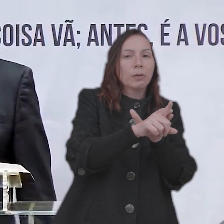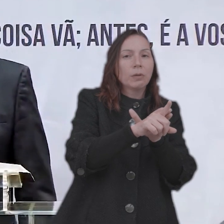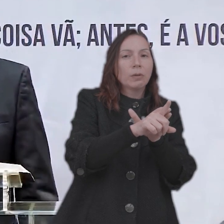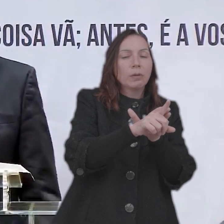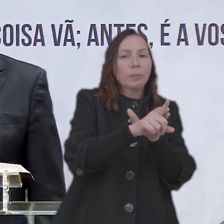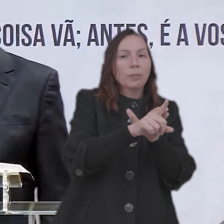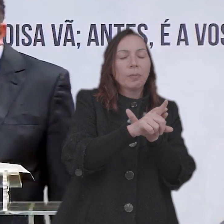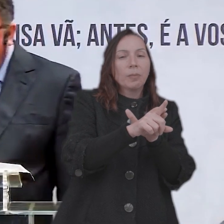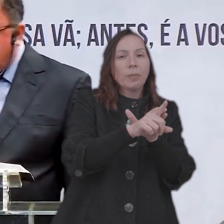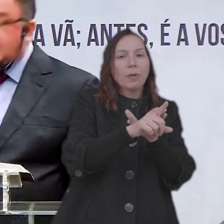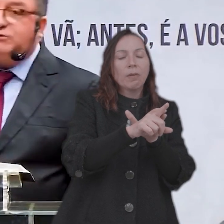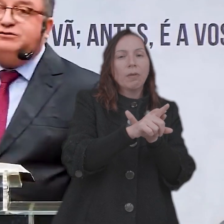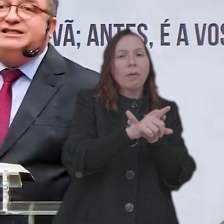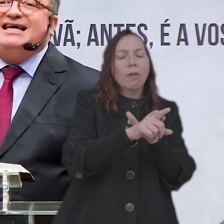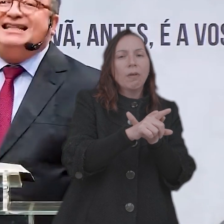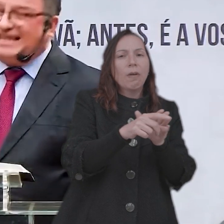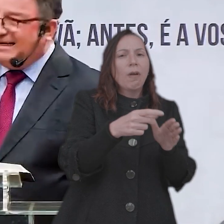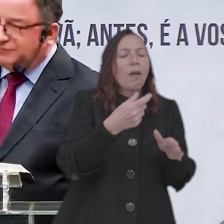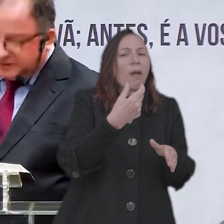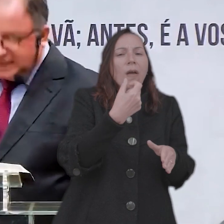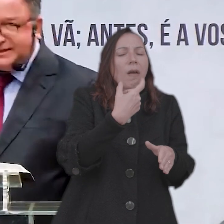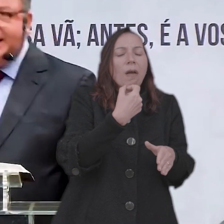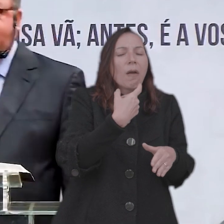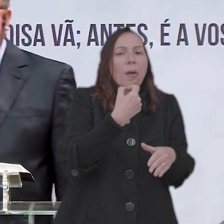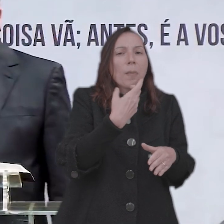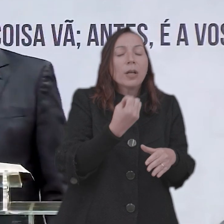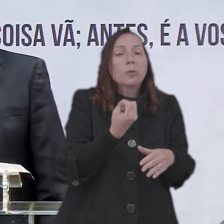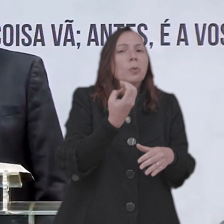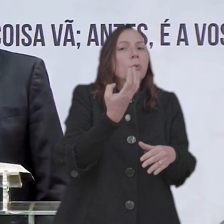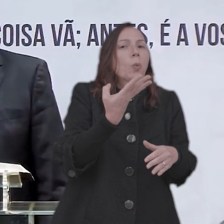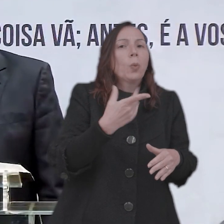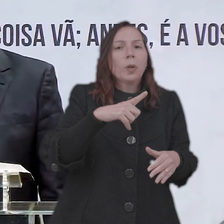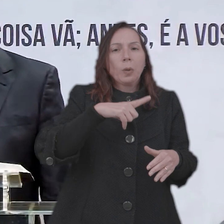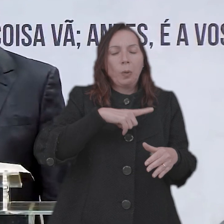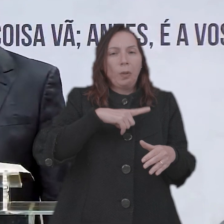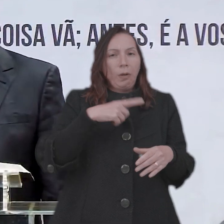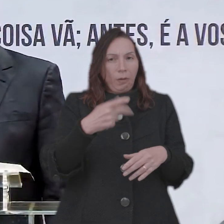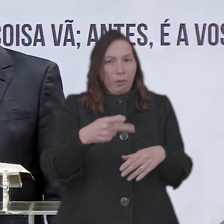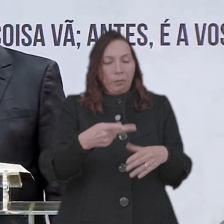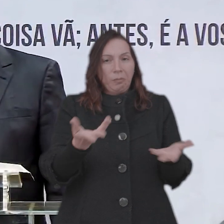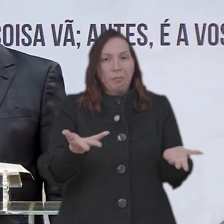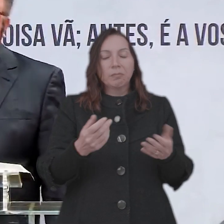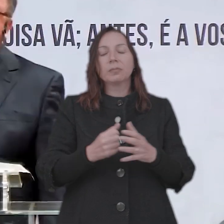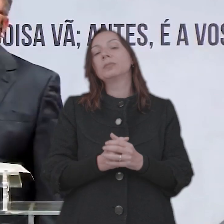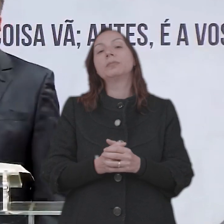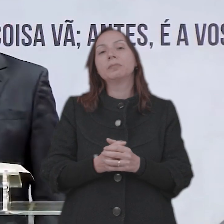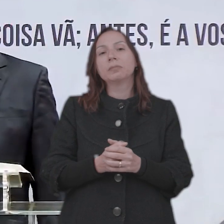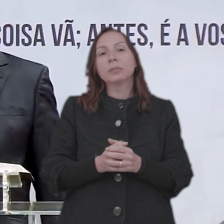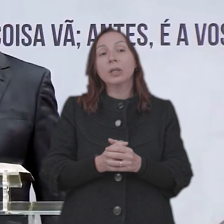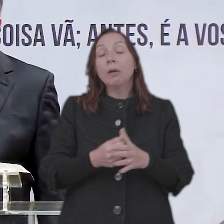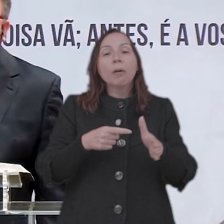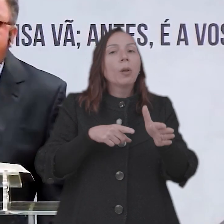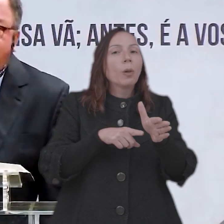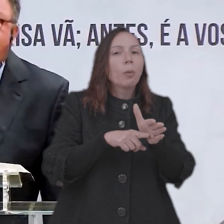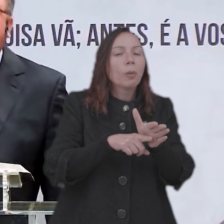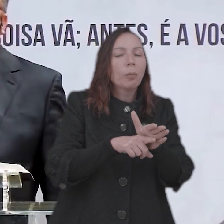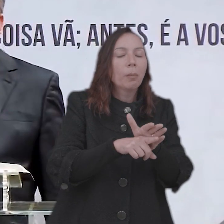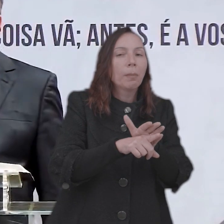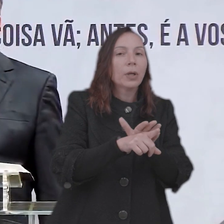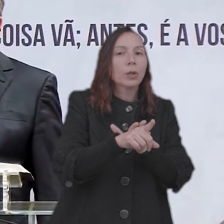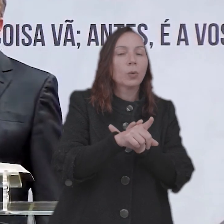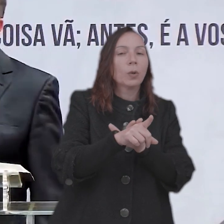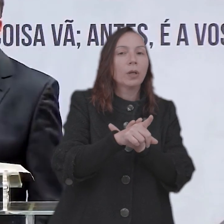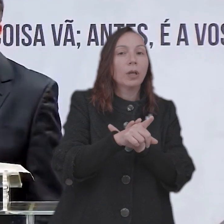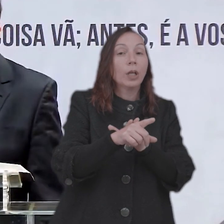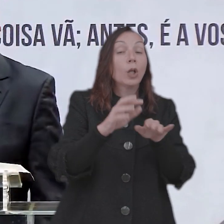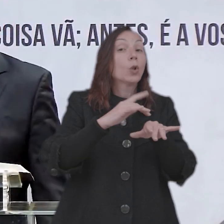plantão, me diga uma coisa, quantos itens vocês têm aqui nessa farmácia? Eu não estou perguntando o